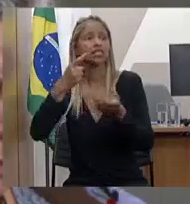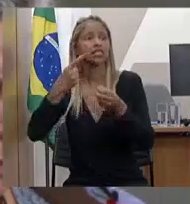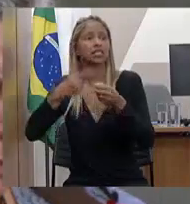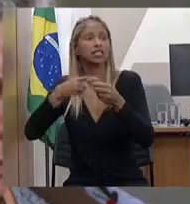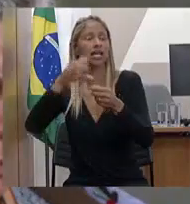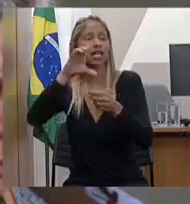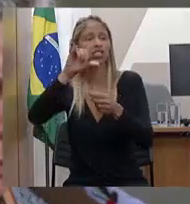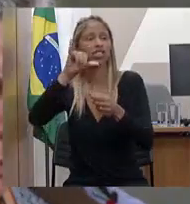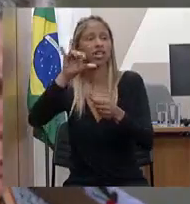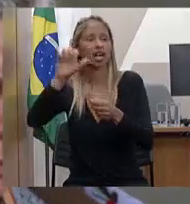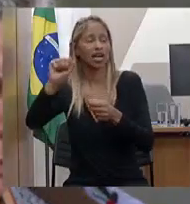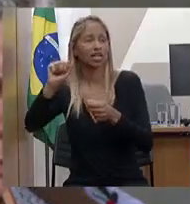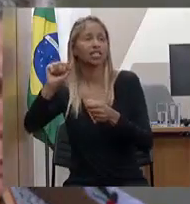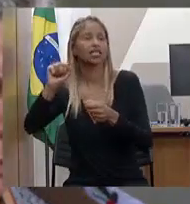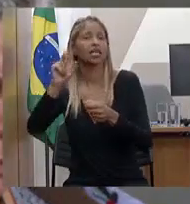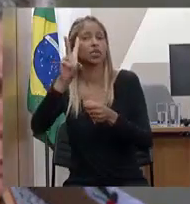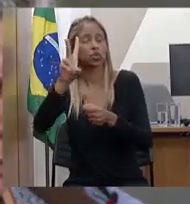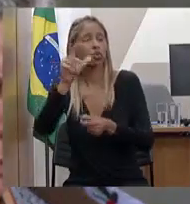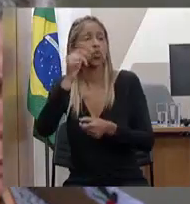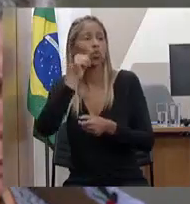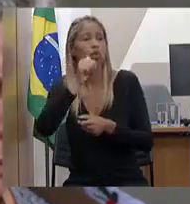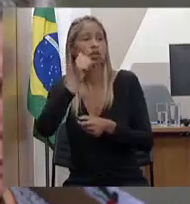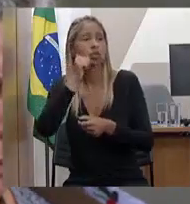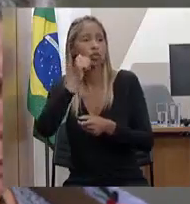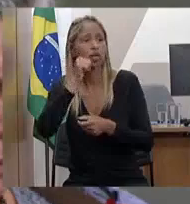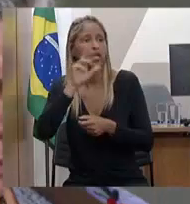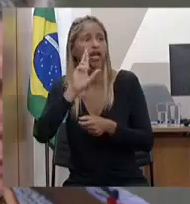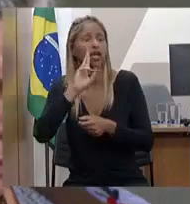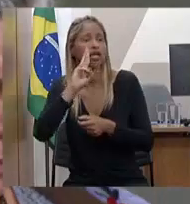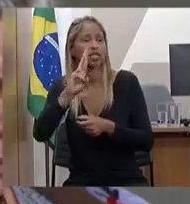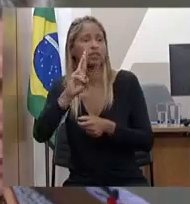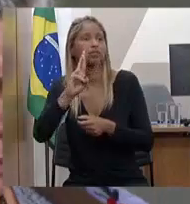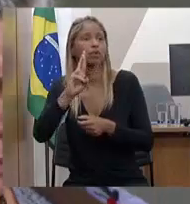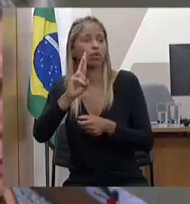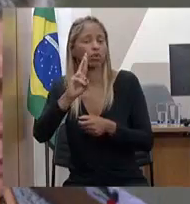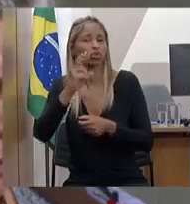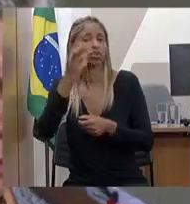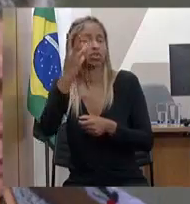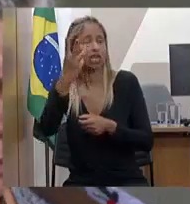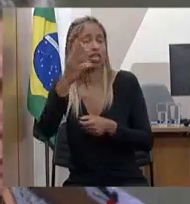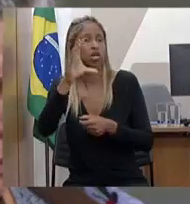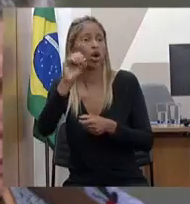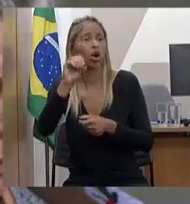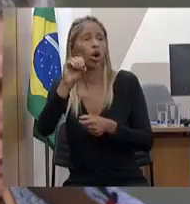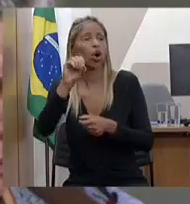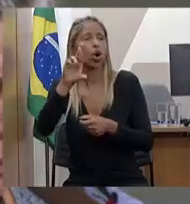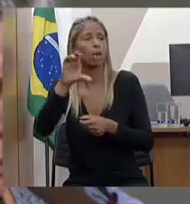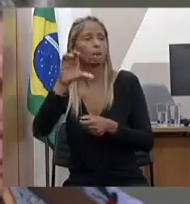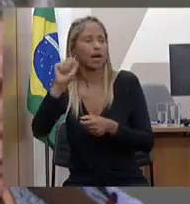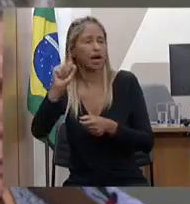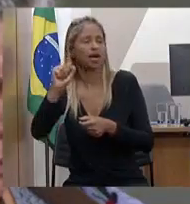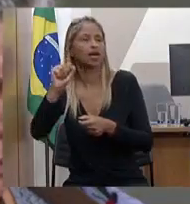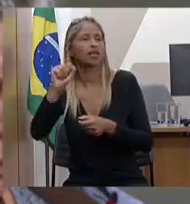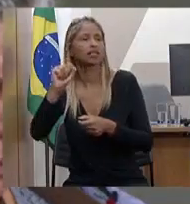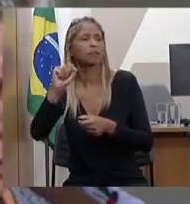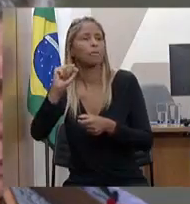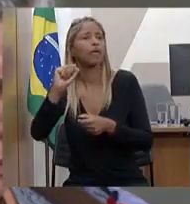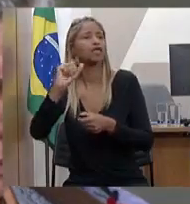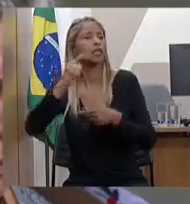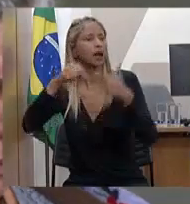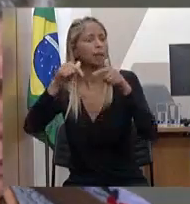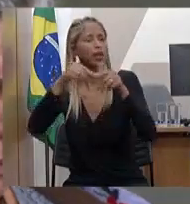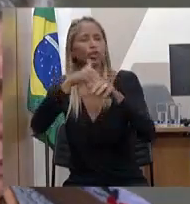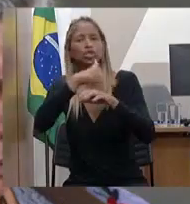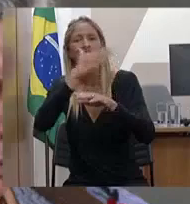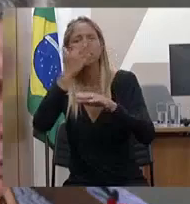aliás que me contou a realidade dela são duas mulheres que responde por três comarcas concorre a escala de plantão